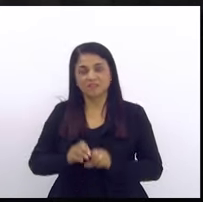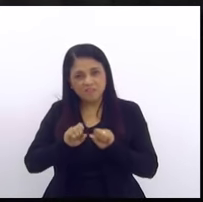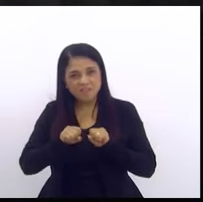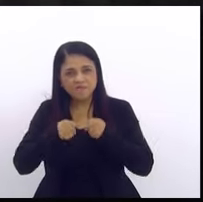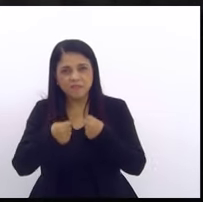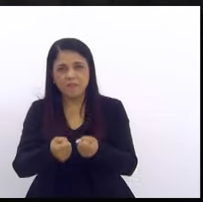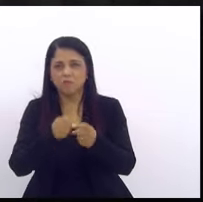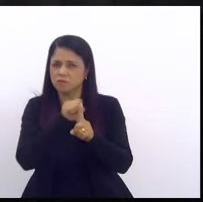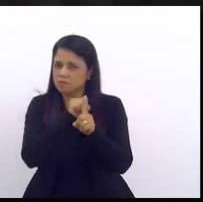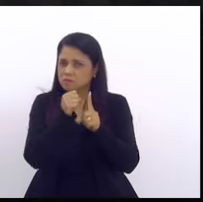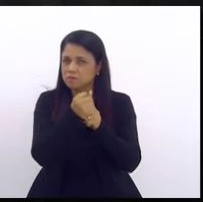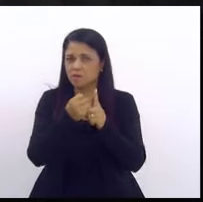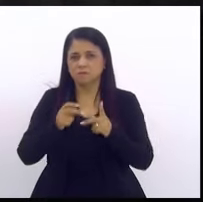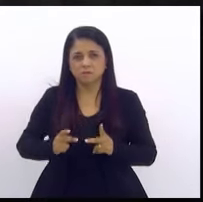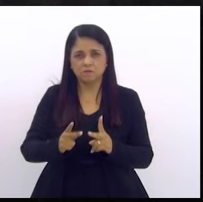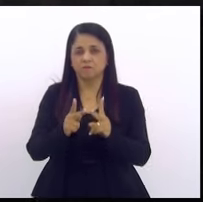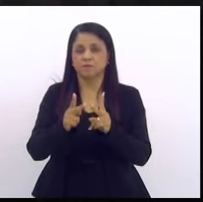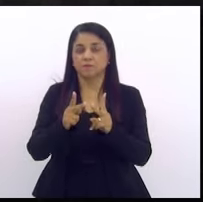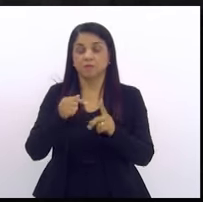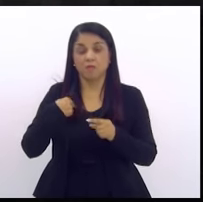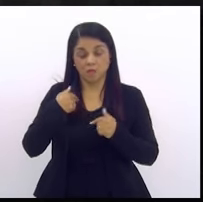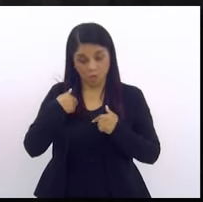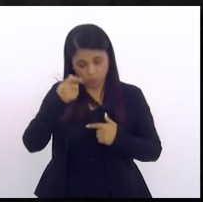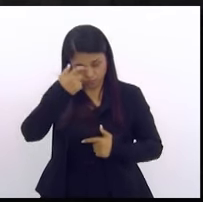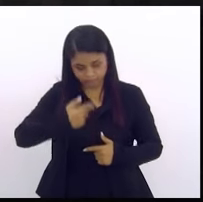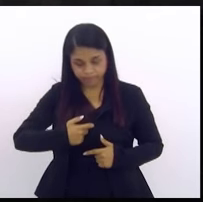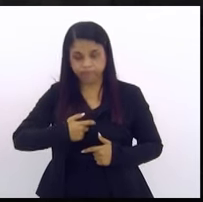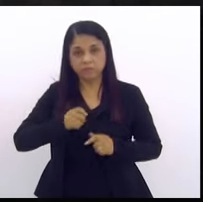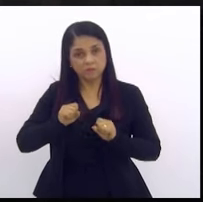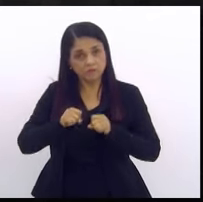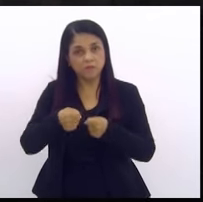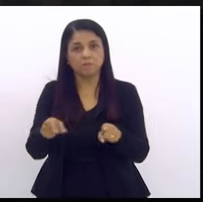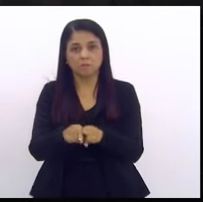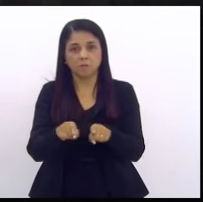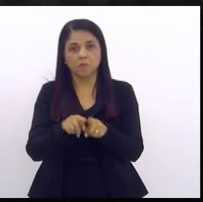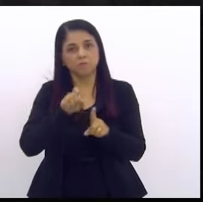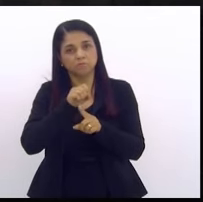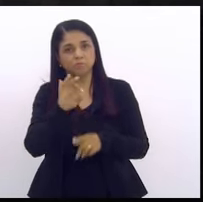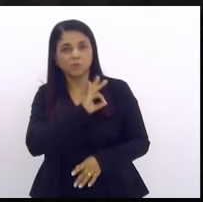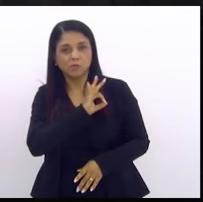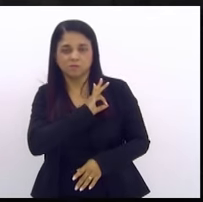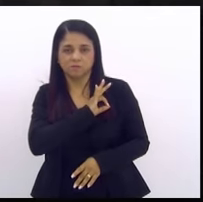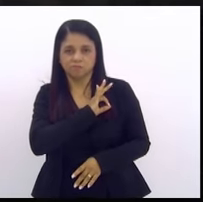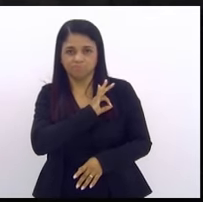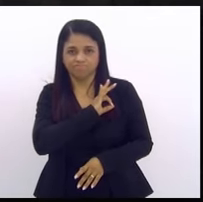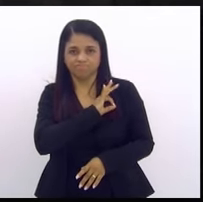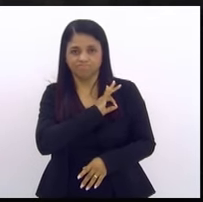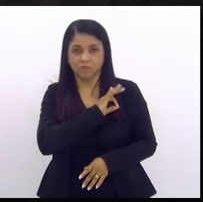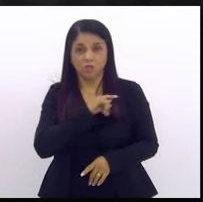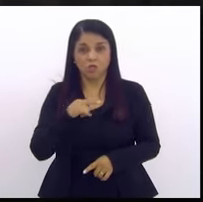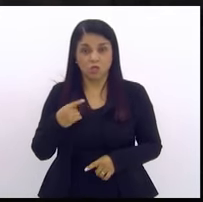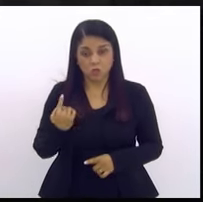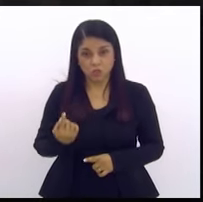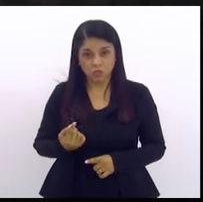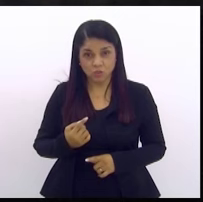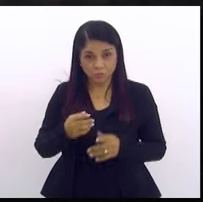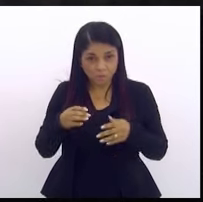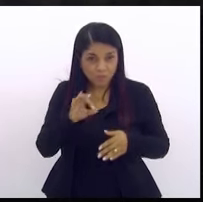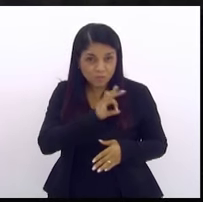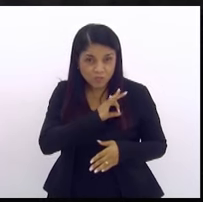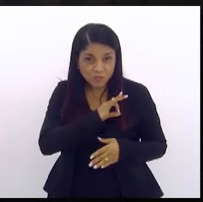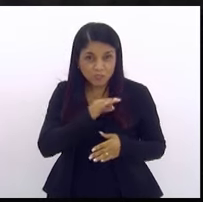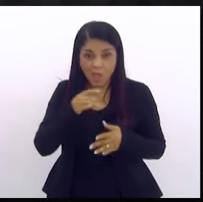nossa sociedade, mas sempre vou estar aqui defendendo os nossos policiais. Nós somos a última barreira, senhor presidente.